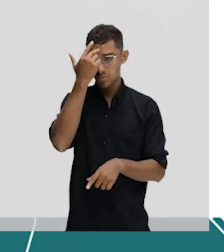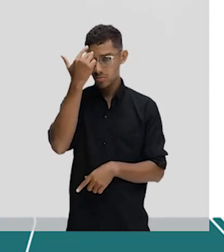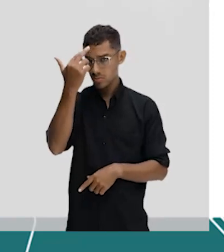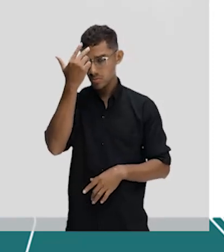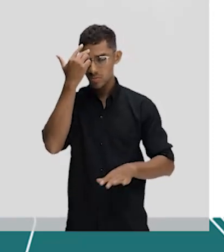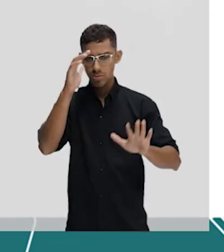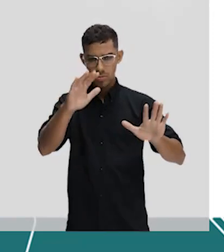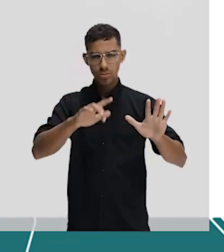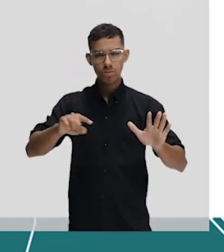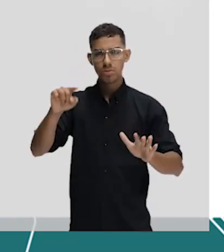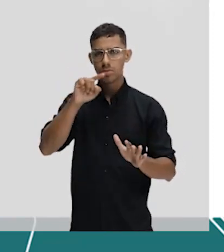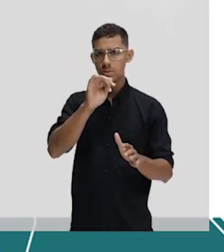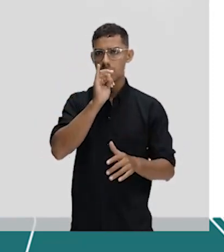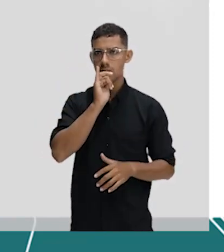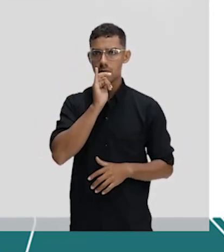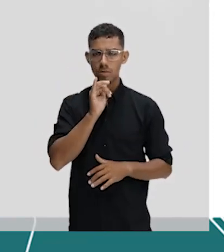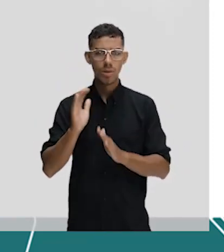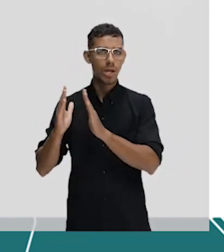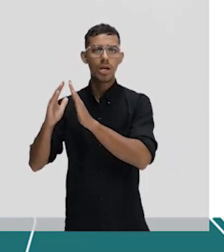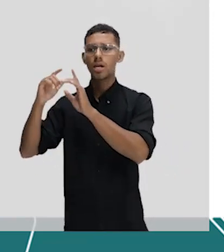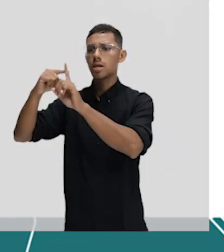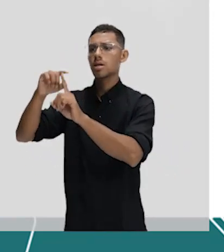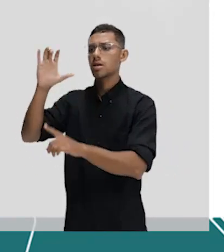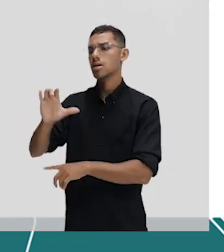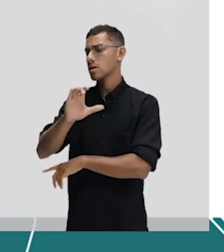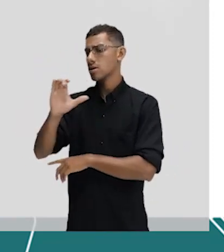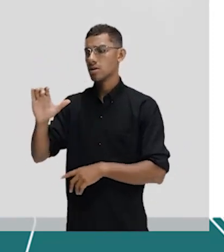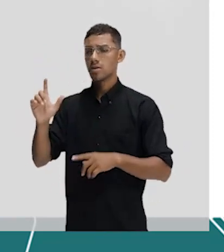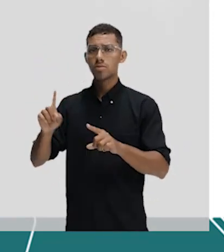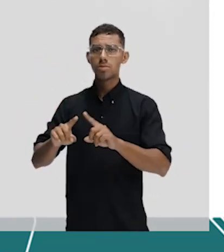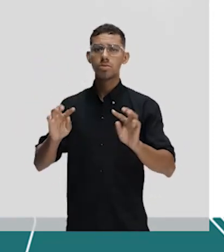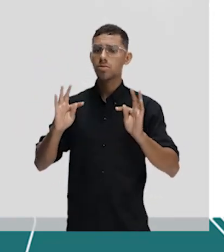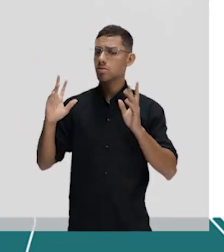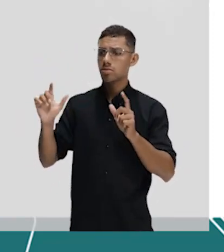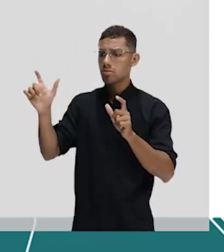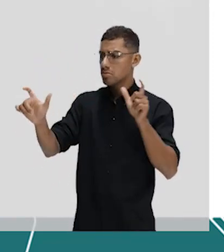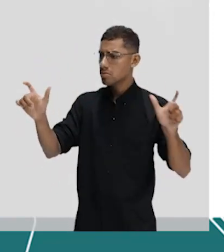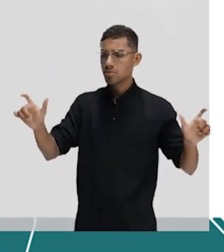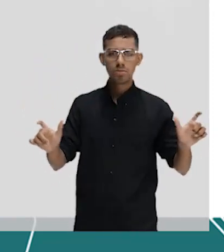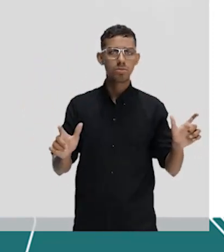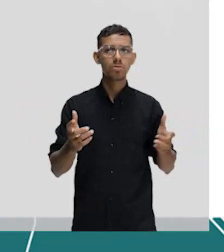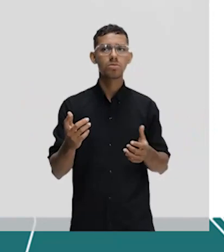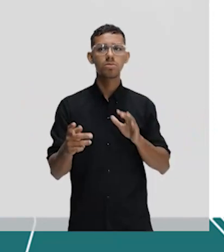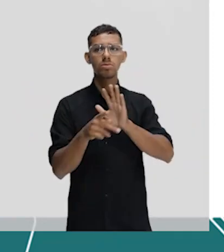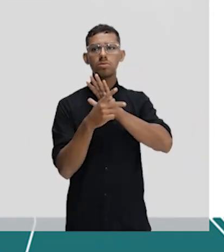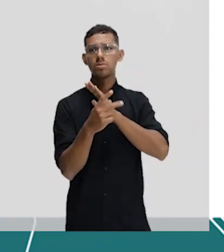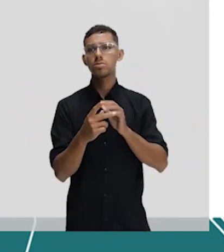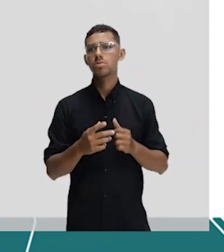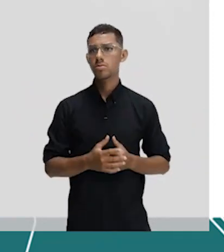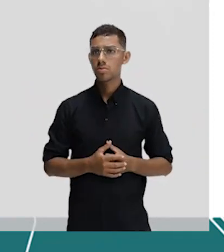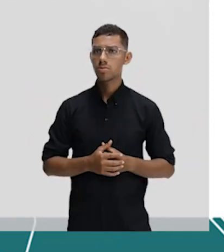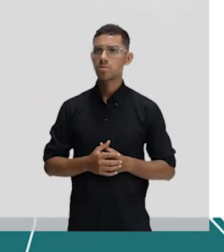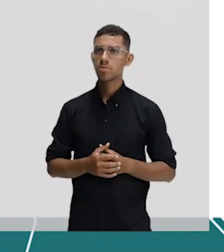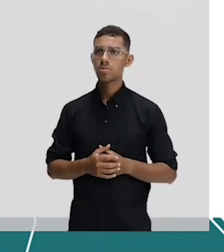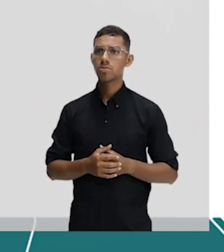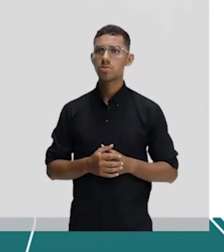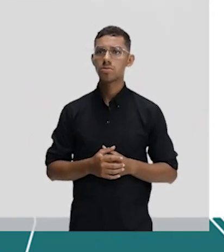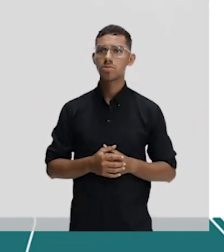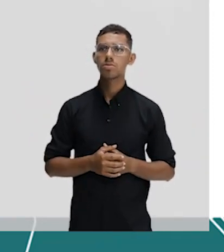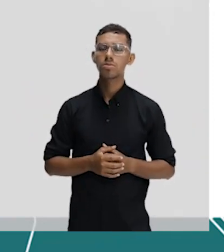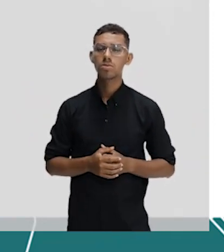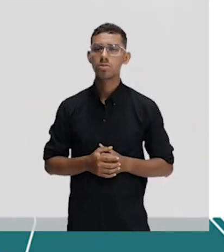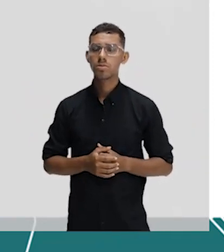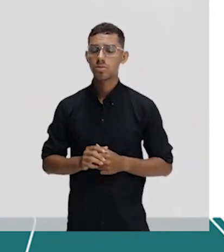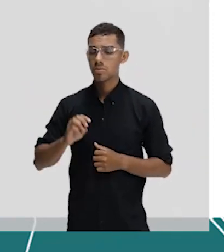Desconstrua um pouco o fato de que elas são igrejas católicas, mas que cada uma delas, por exemplo, é um mausoléu, não sei se vocês sabem. Como assim, professor, um